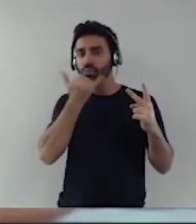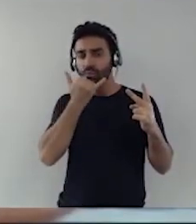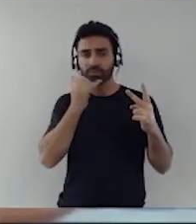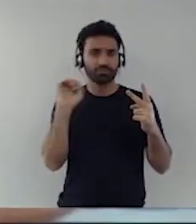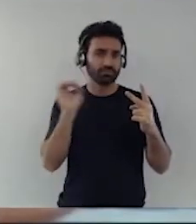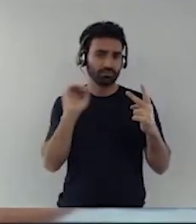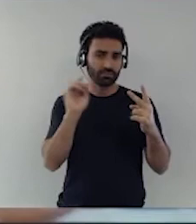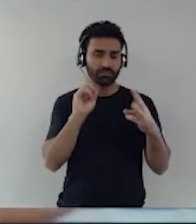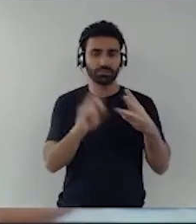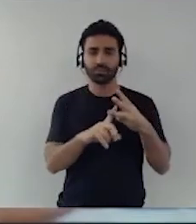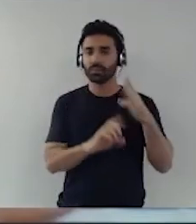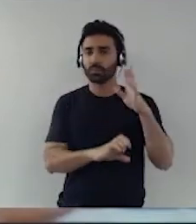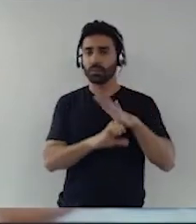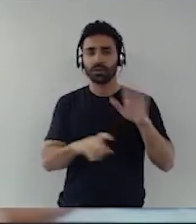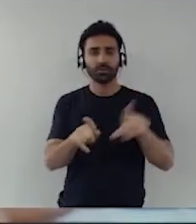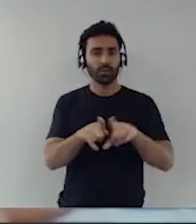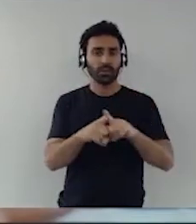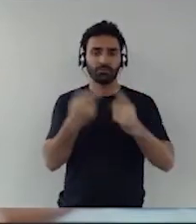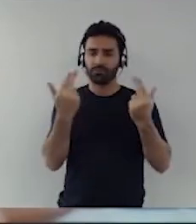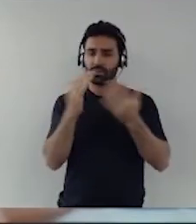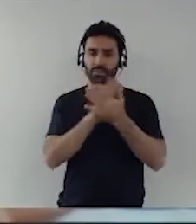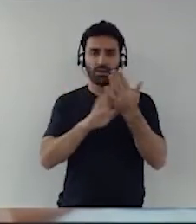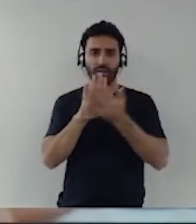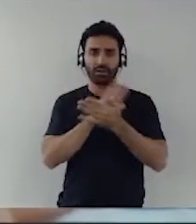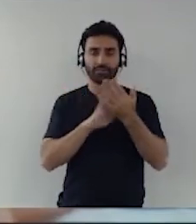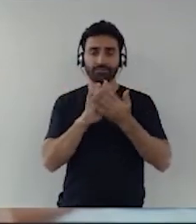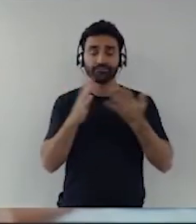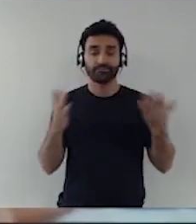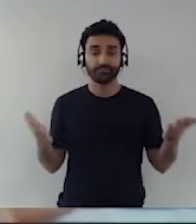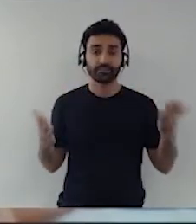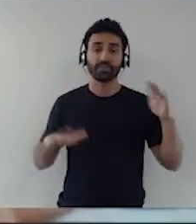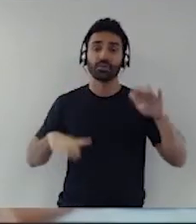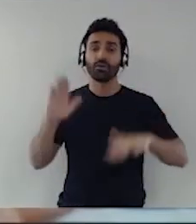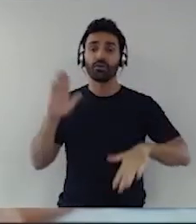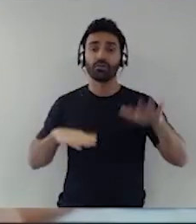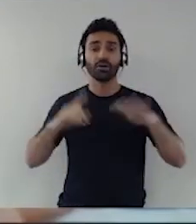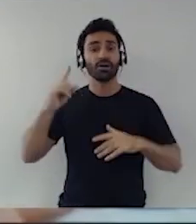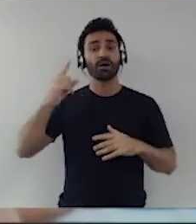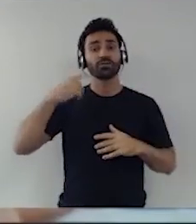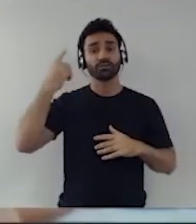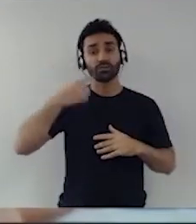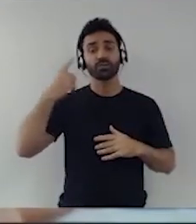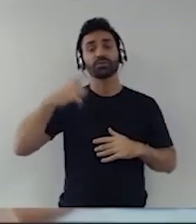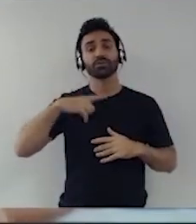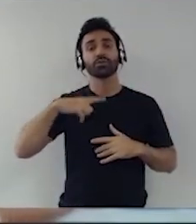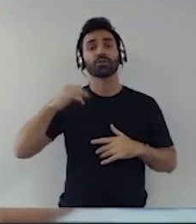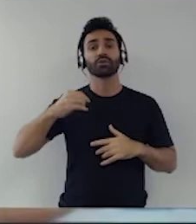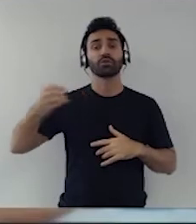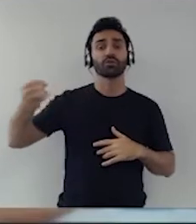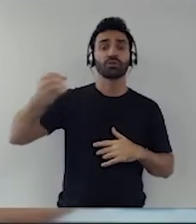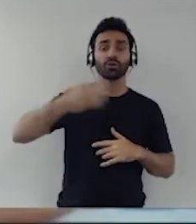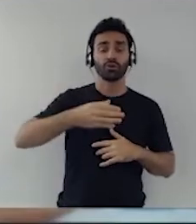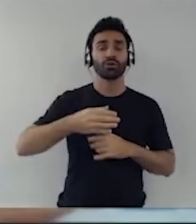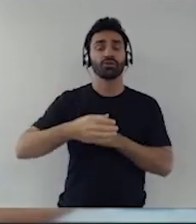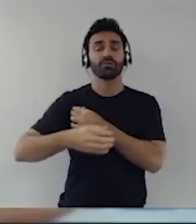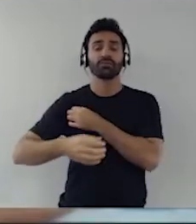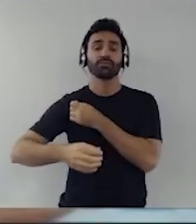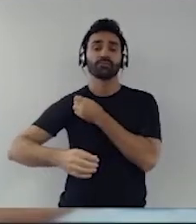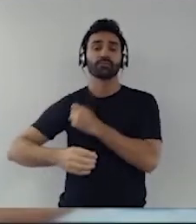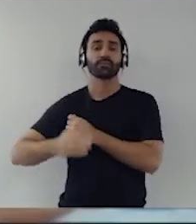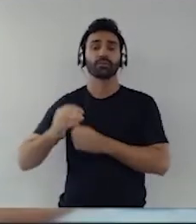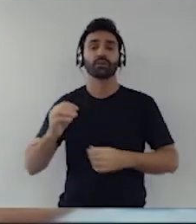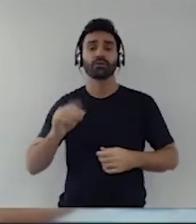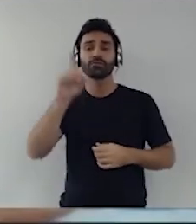empresas. E aí a gente talvez, a advocacia tenha aí um novo flanco, que será o direito